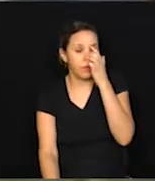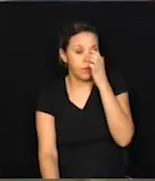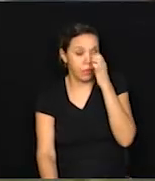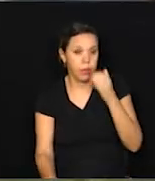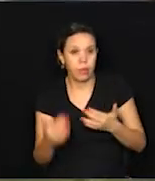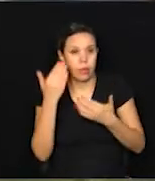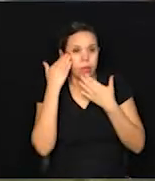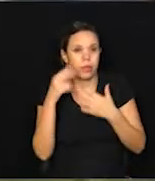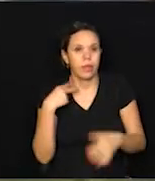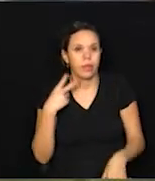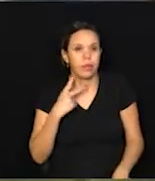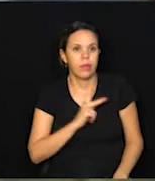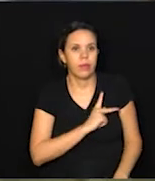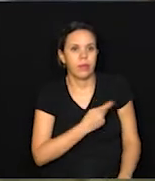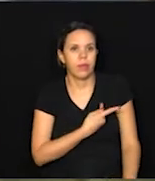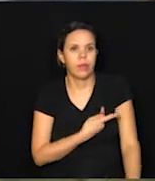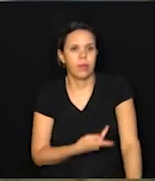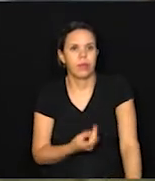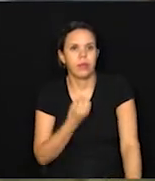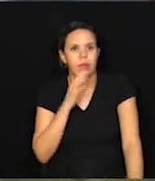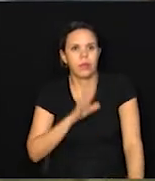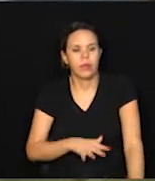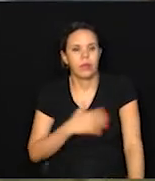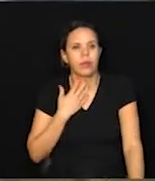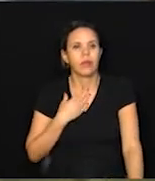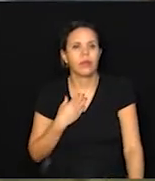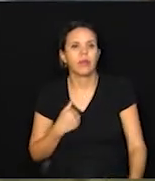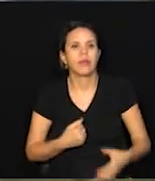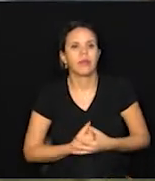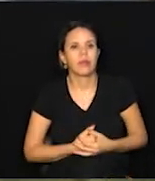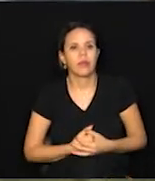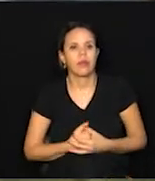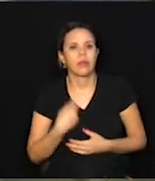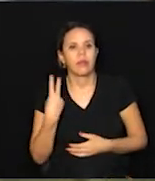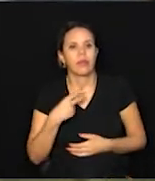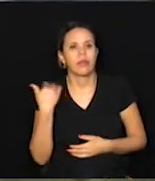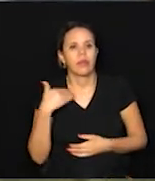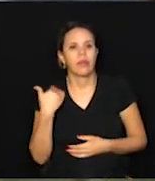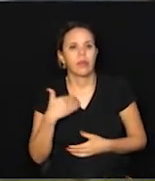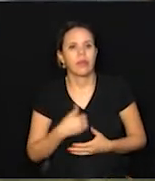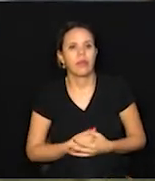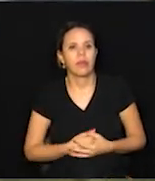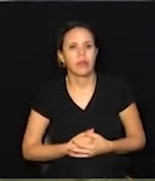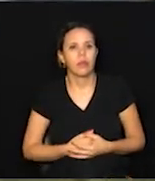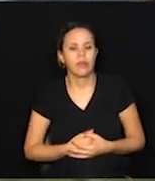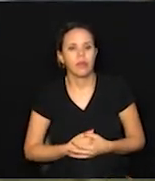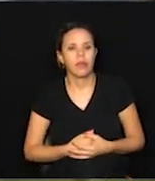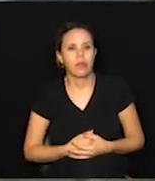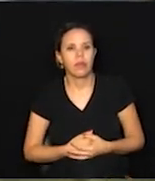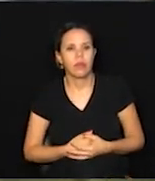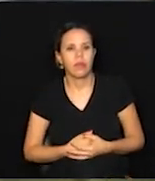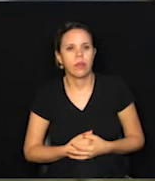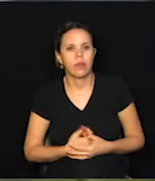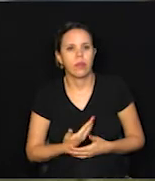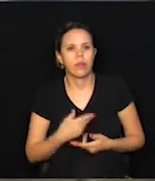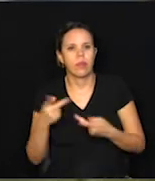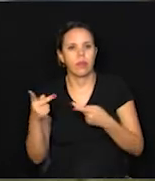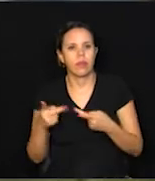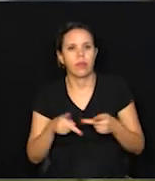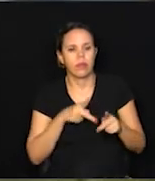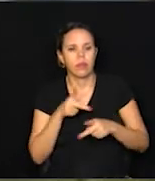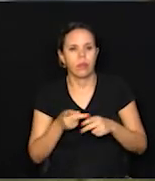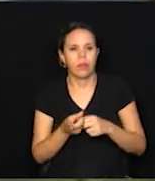Obrigado, vereador Paulo Haddad. Boa tarde. Boa tarde, vereadora Mariana Conte. Nossos convidados aqui, né,